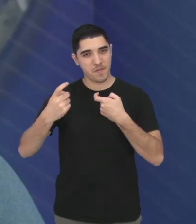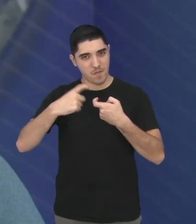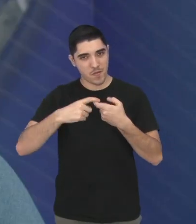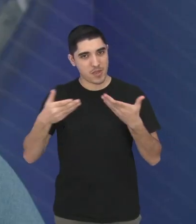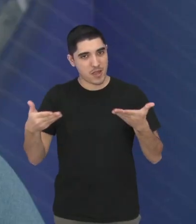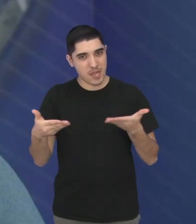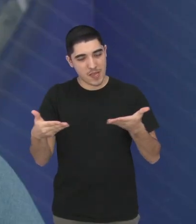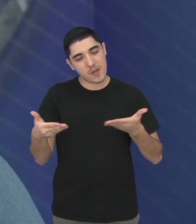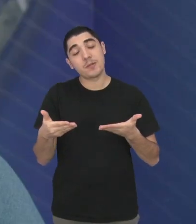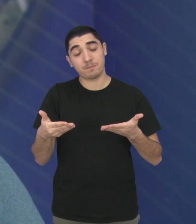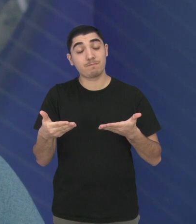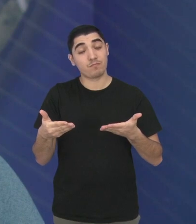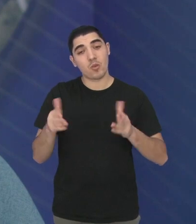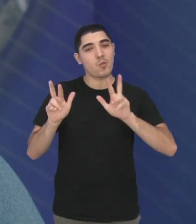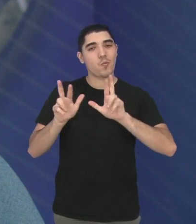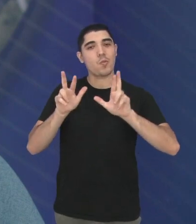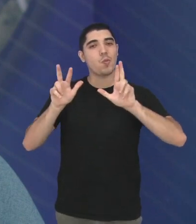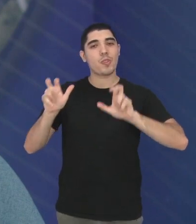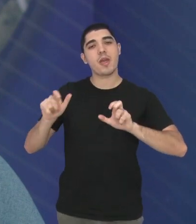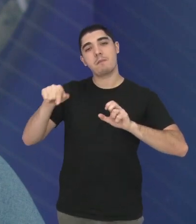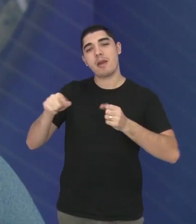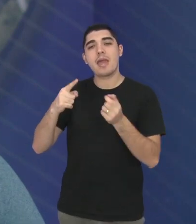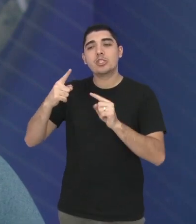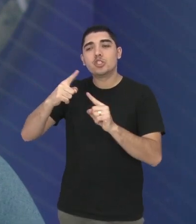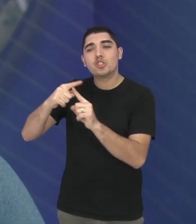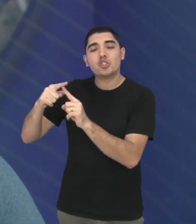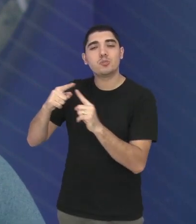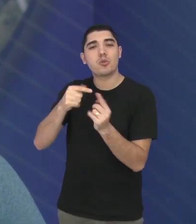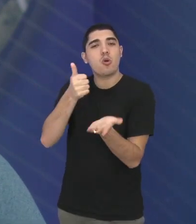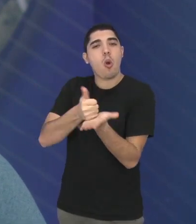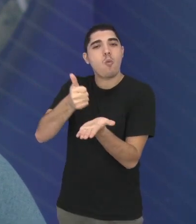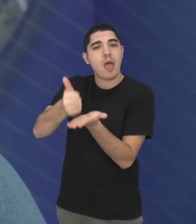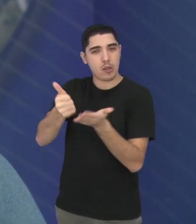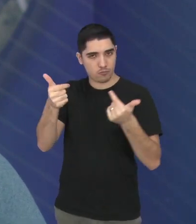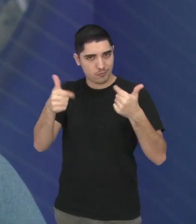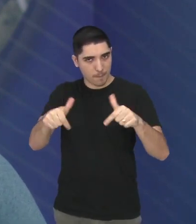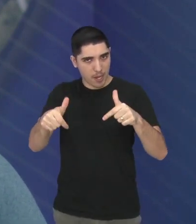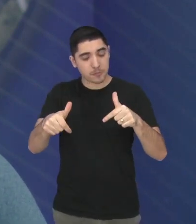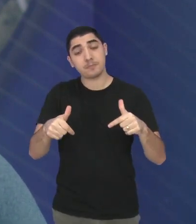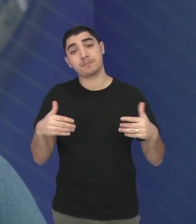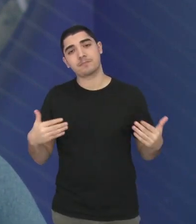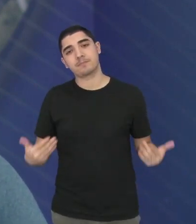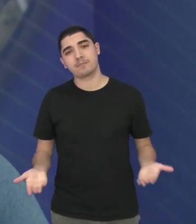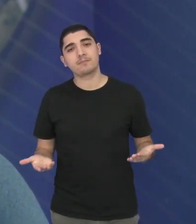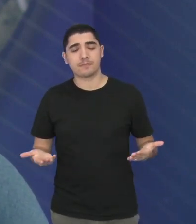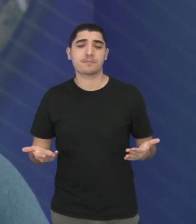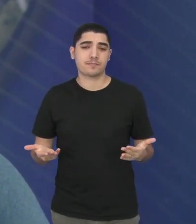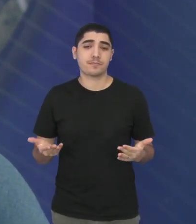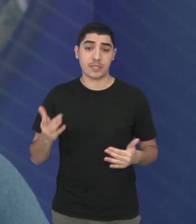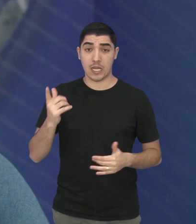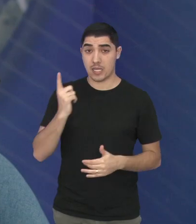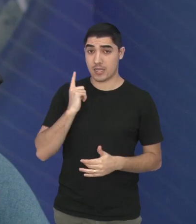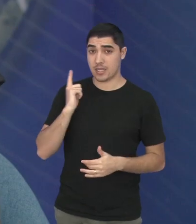Volta com Diálogos da Cidade, hoje falando sobre os modelos de contratação. Um outro sistema que é